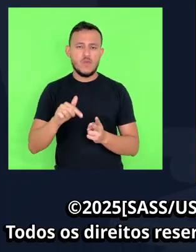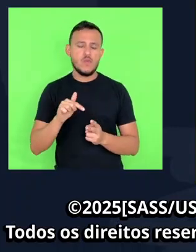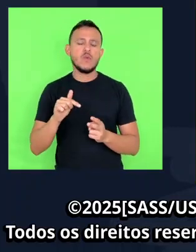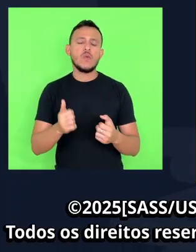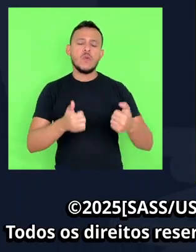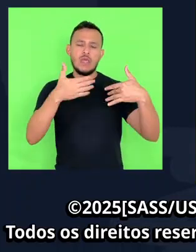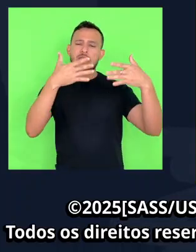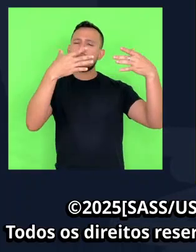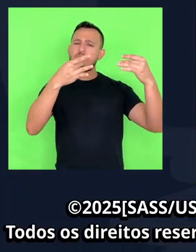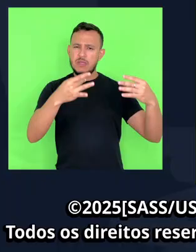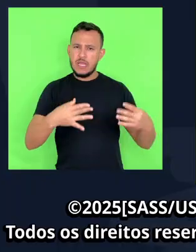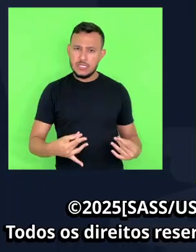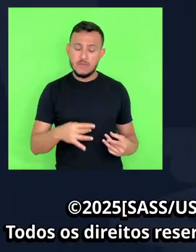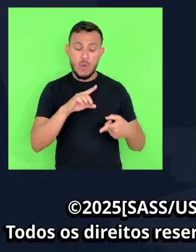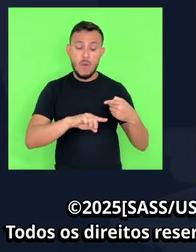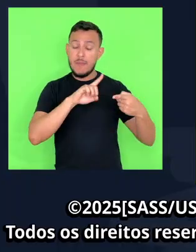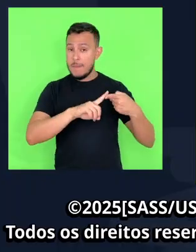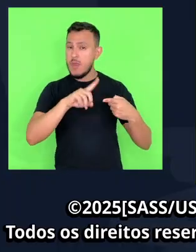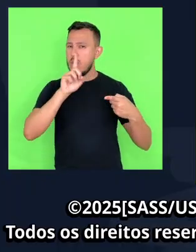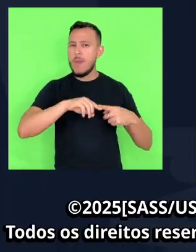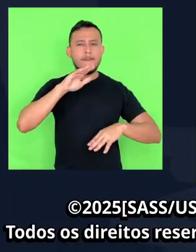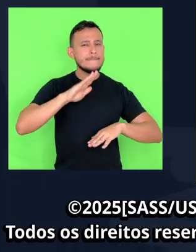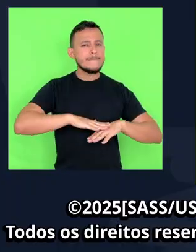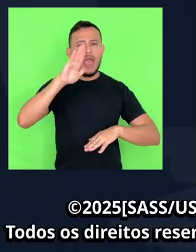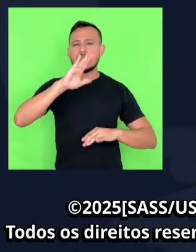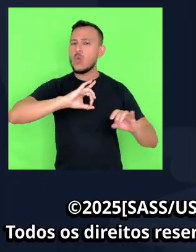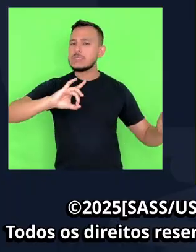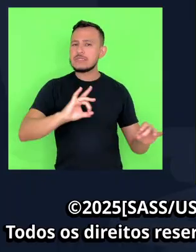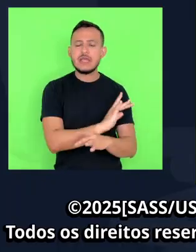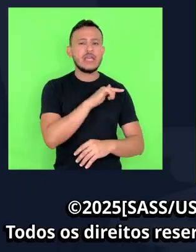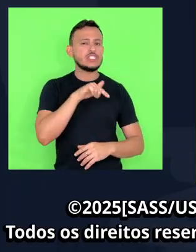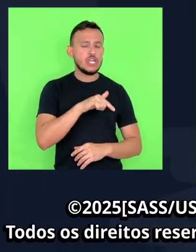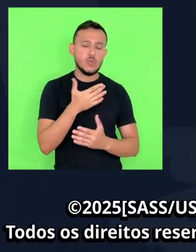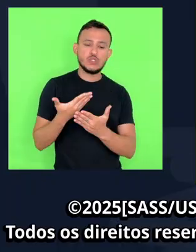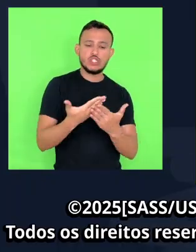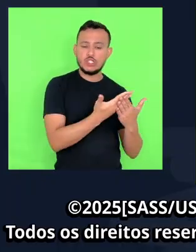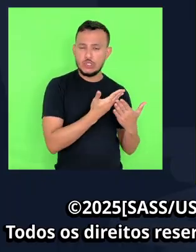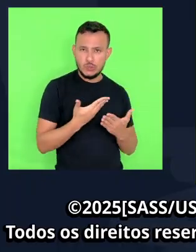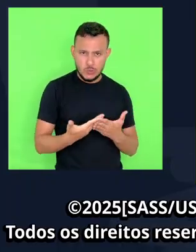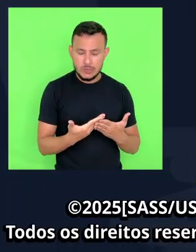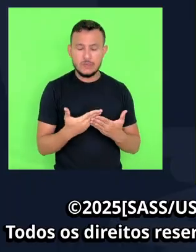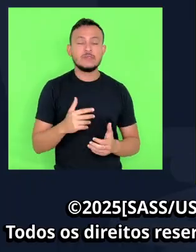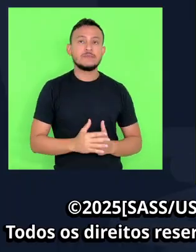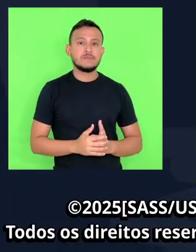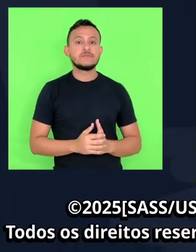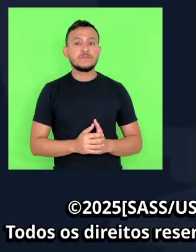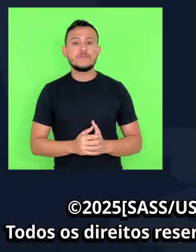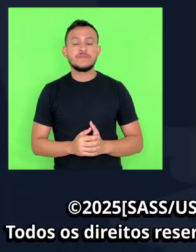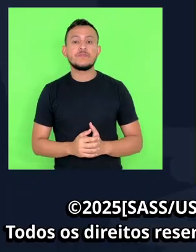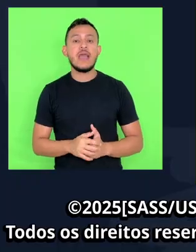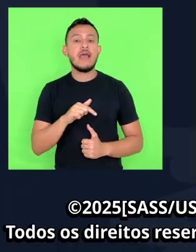caminhos explicativos. O primeiro é o mais consistente entre os estudos